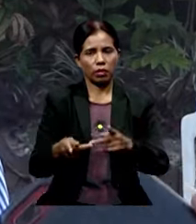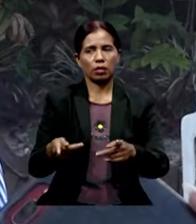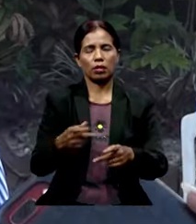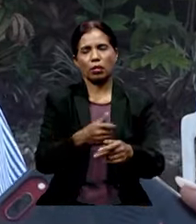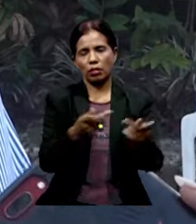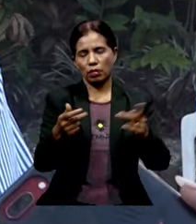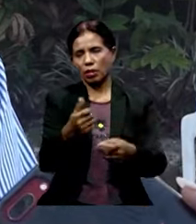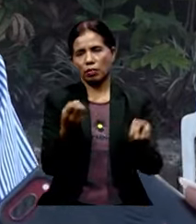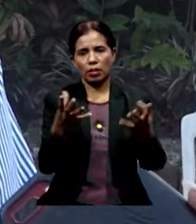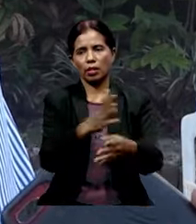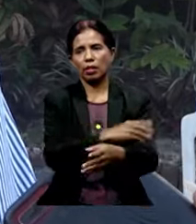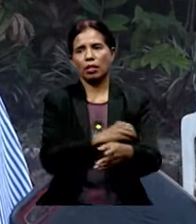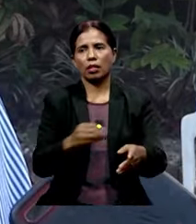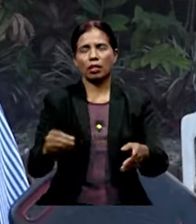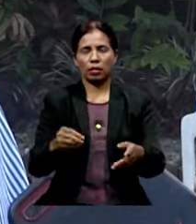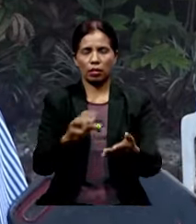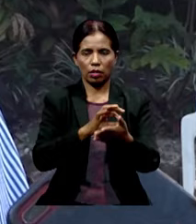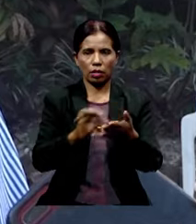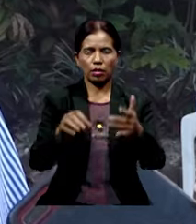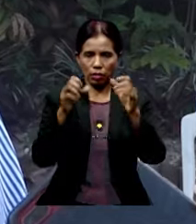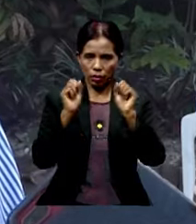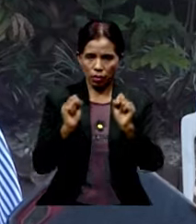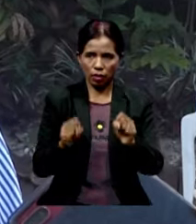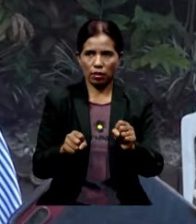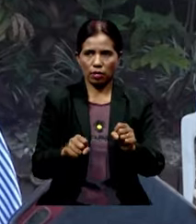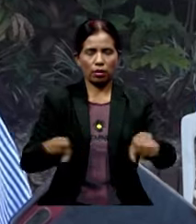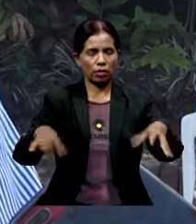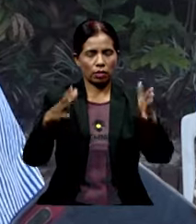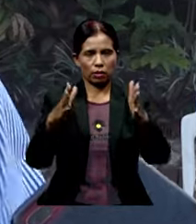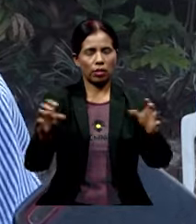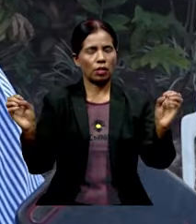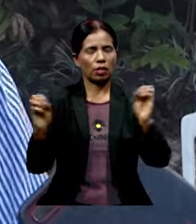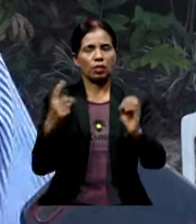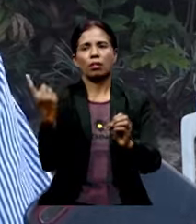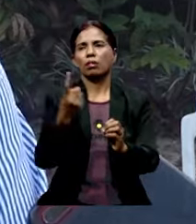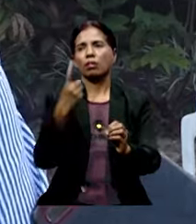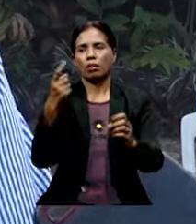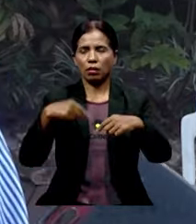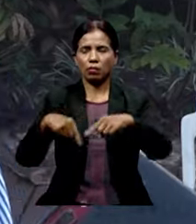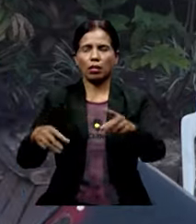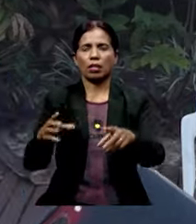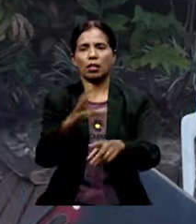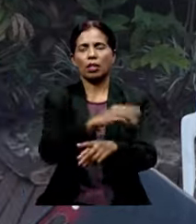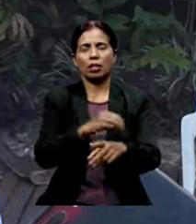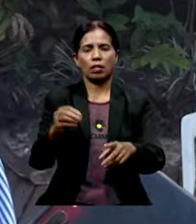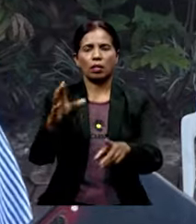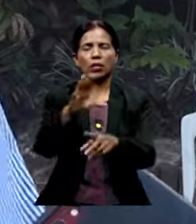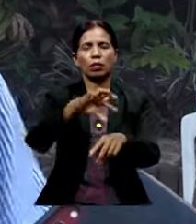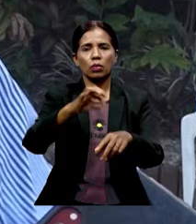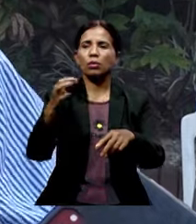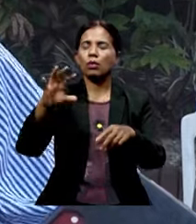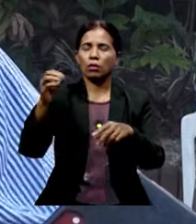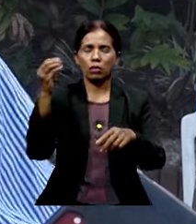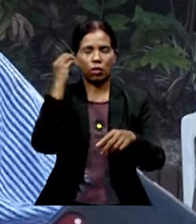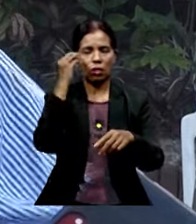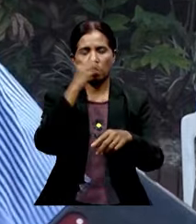hoje nem be a esquerda pode trabalhador sem la hoje então na tu ba cuai fuan mas me ba mo serviço indústria